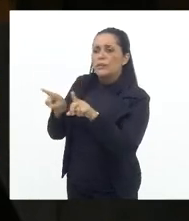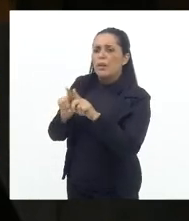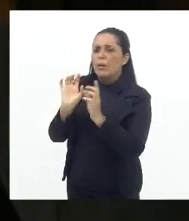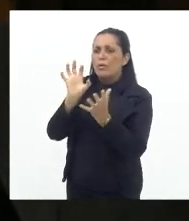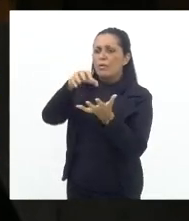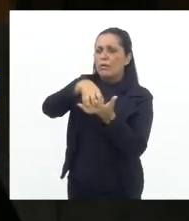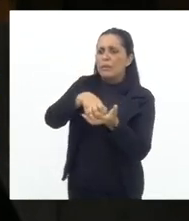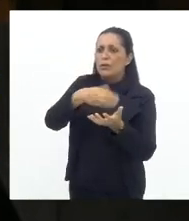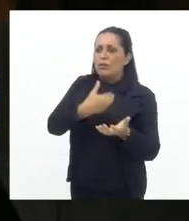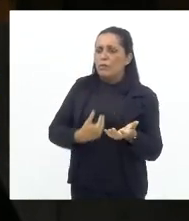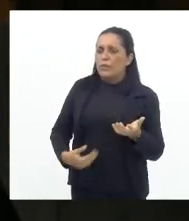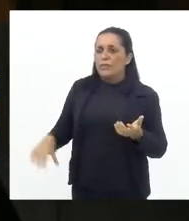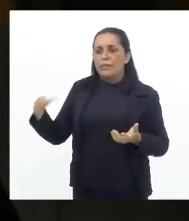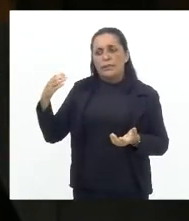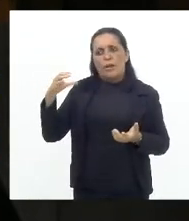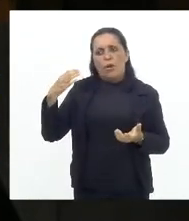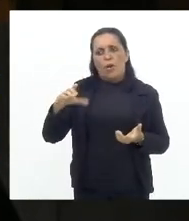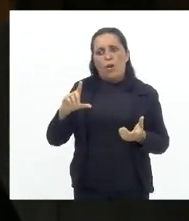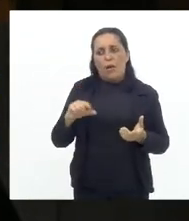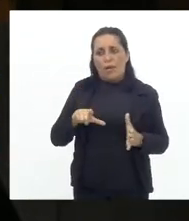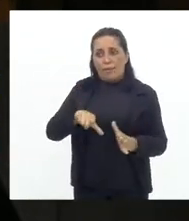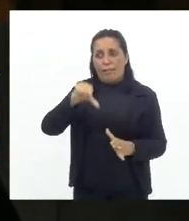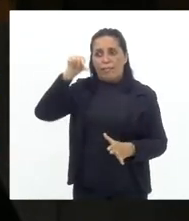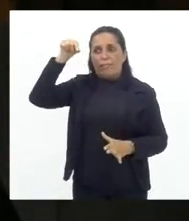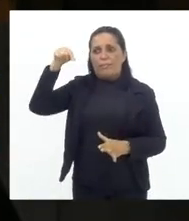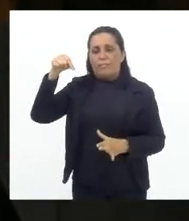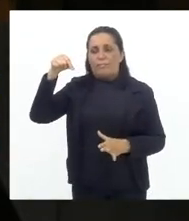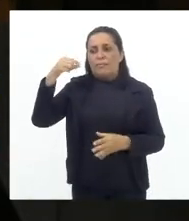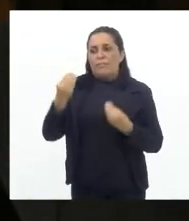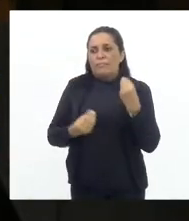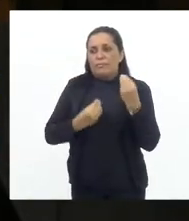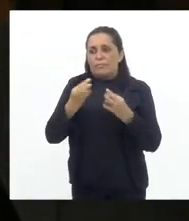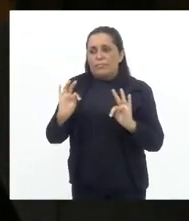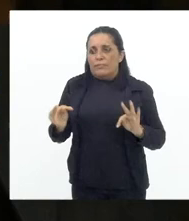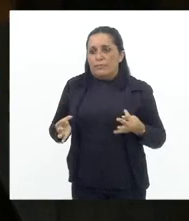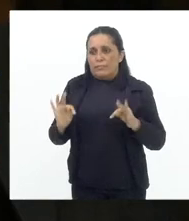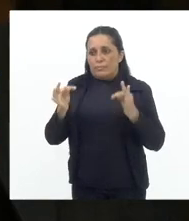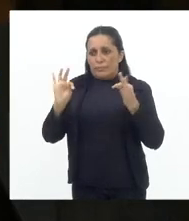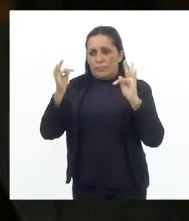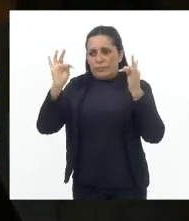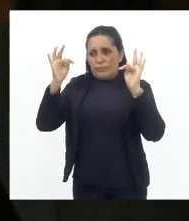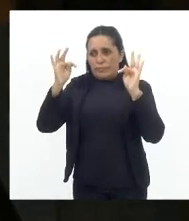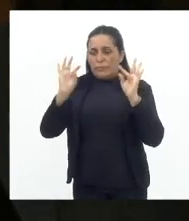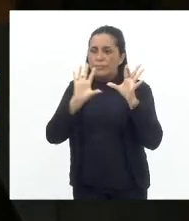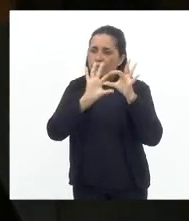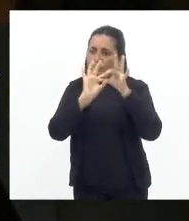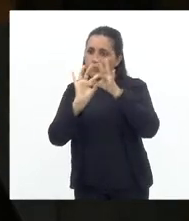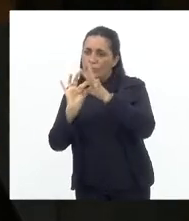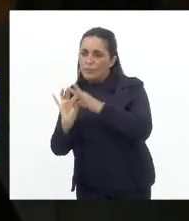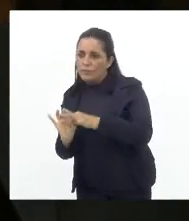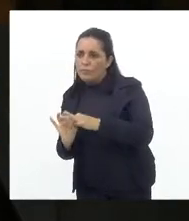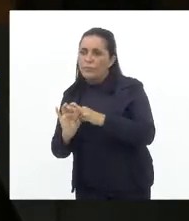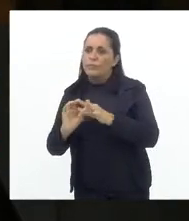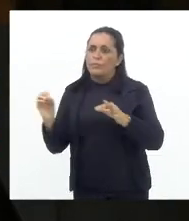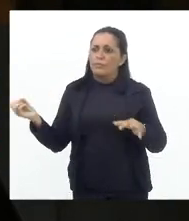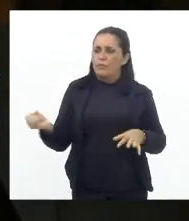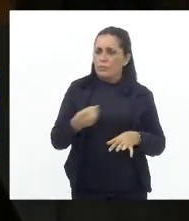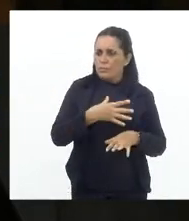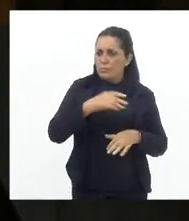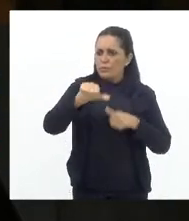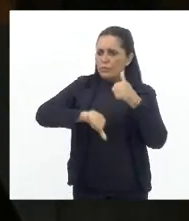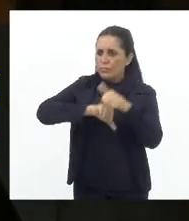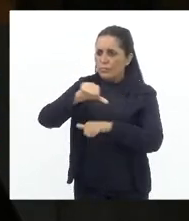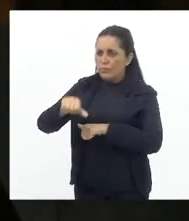eixo de governança Niterói se destacou em matéria de matéria de conectividade E modernização